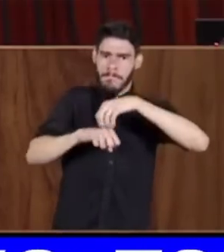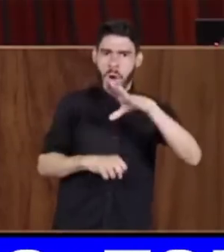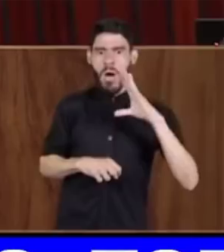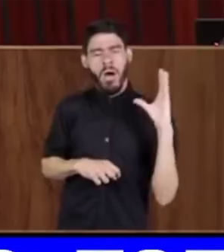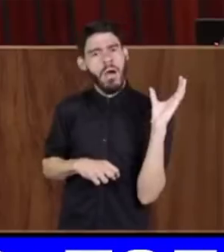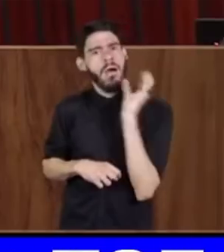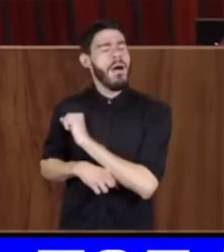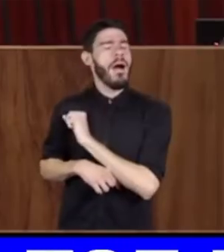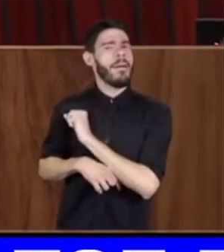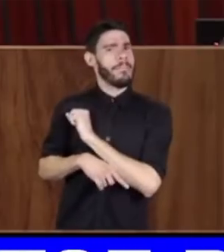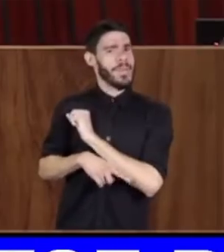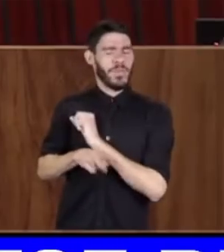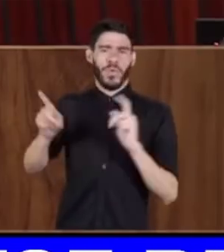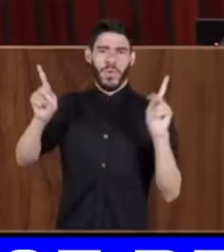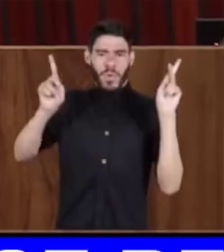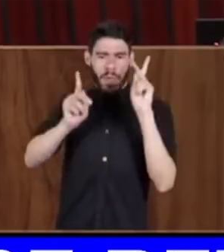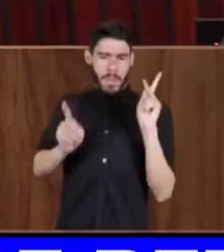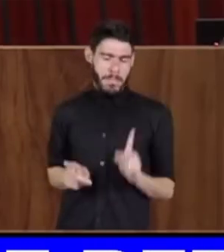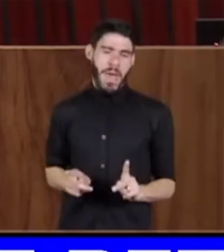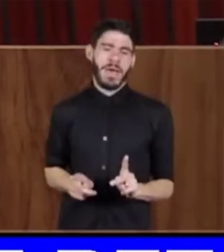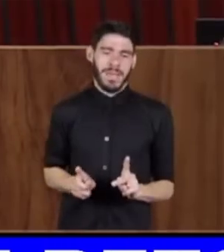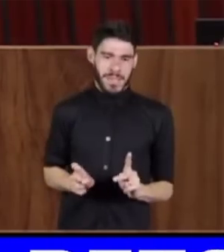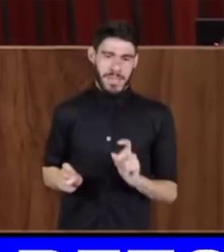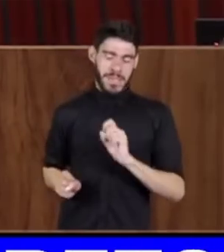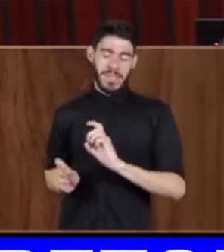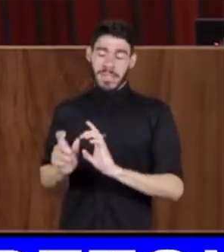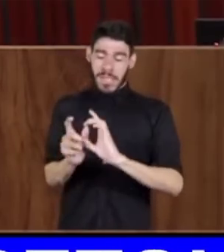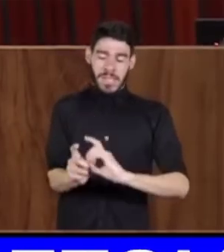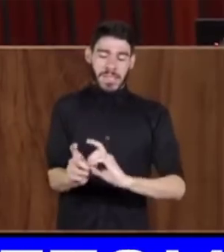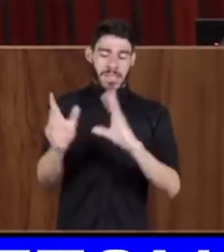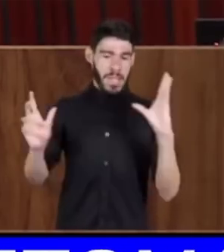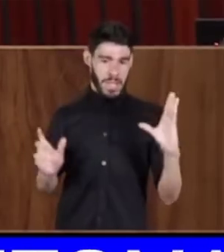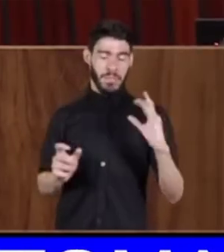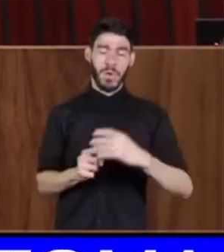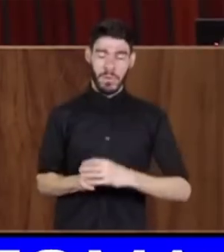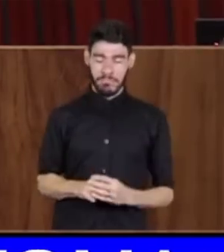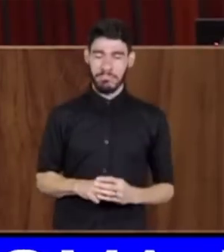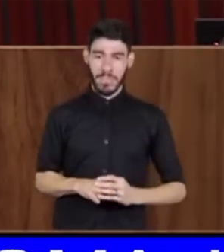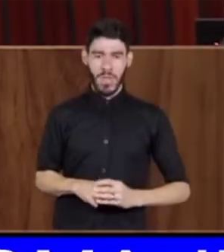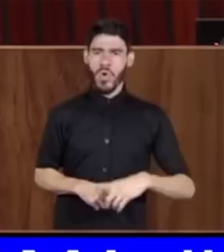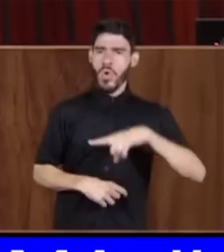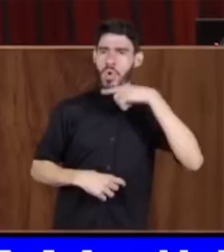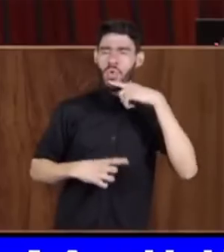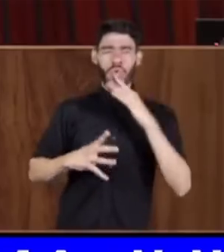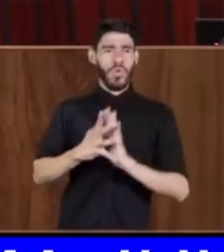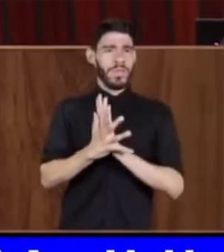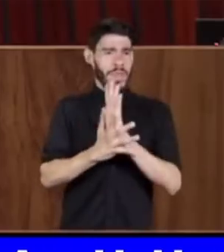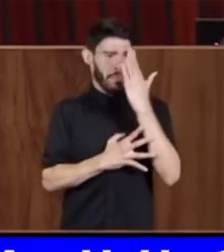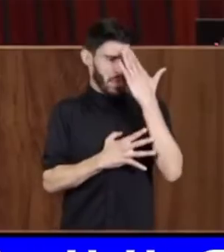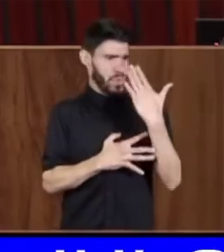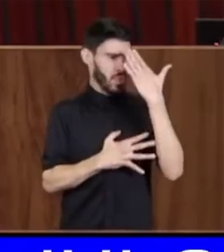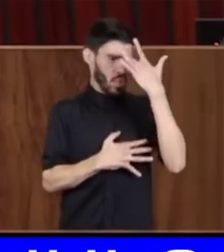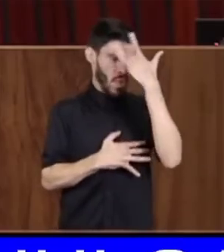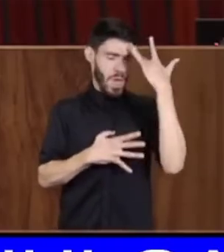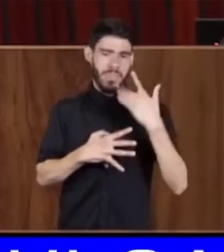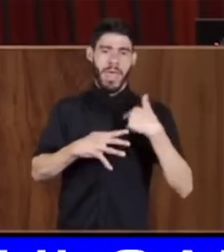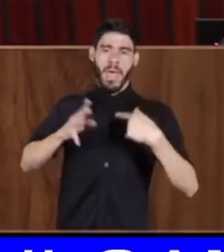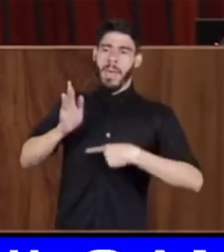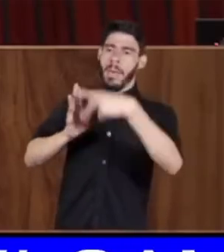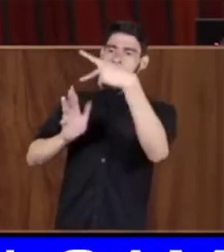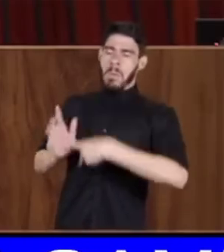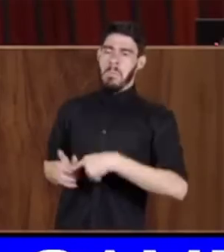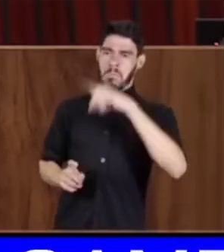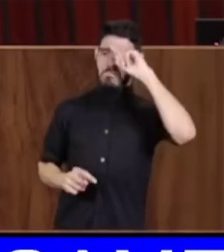e pacífica do poder democrático. Isso, sem dúvida, desagrada aqueles que nutrem projetos autoritários de